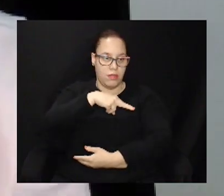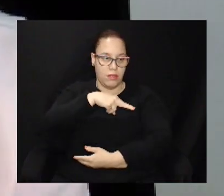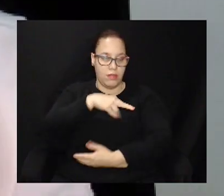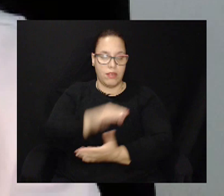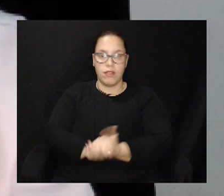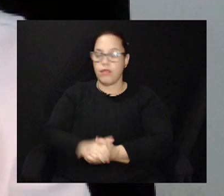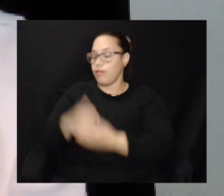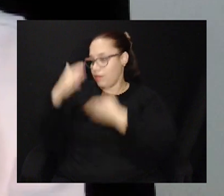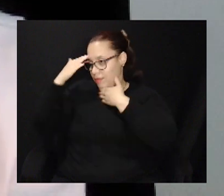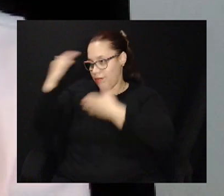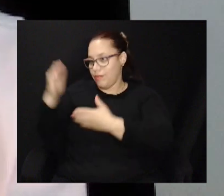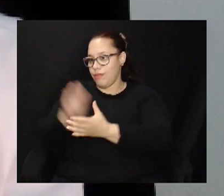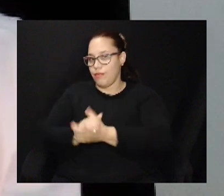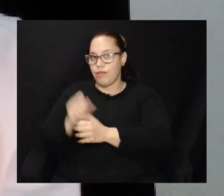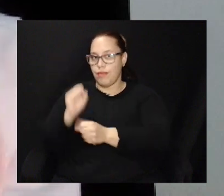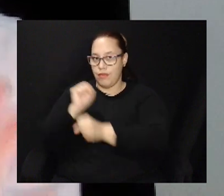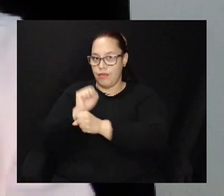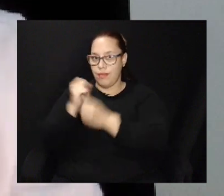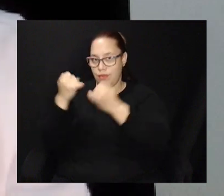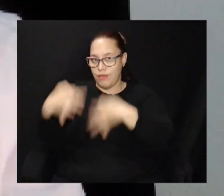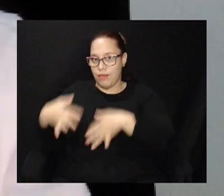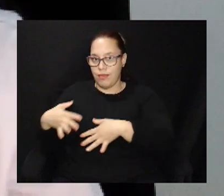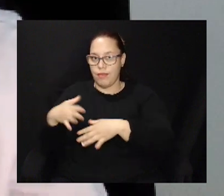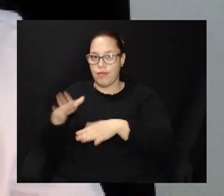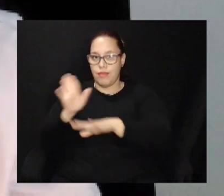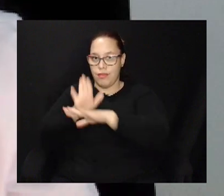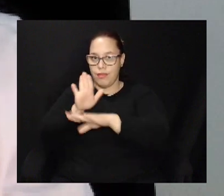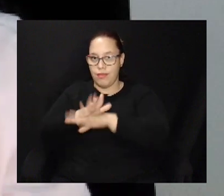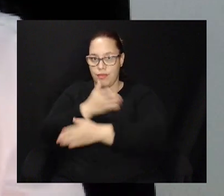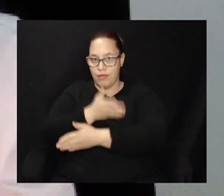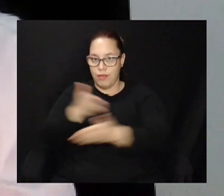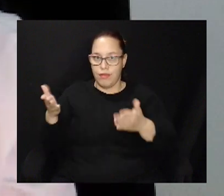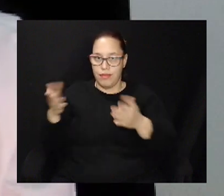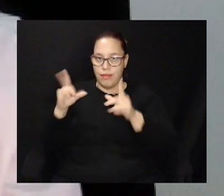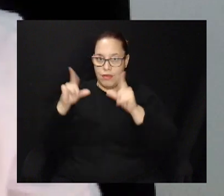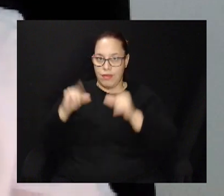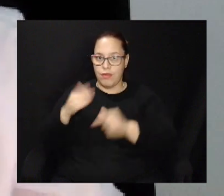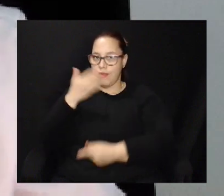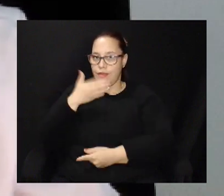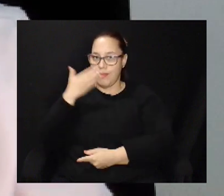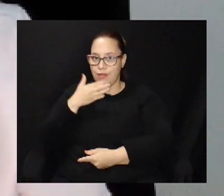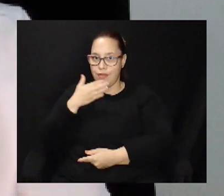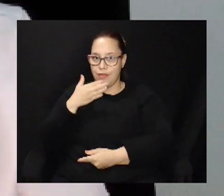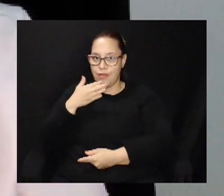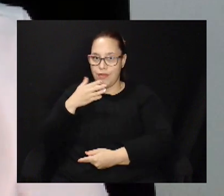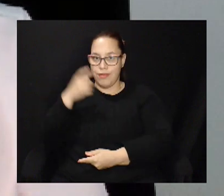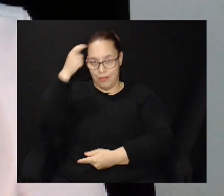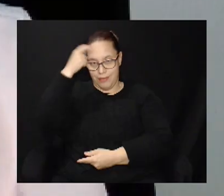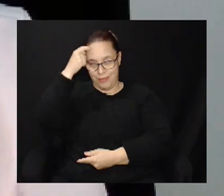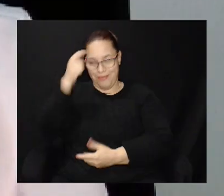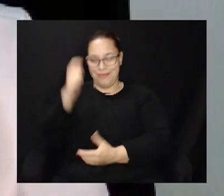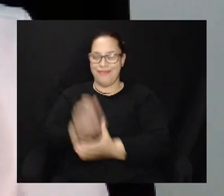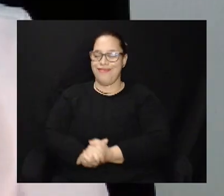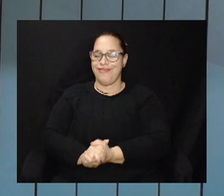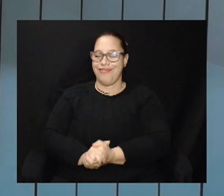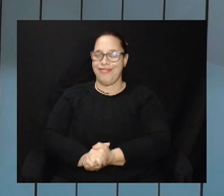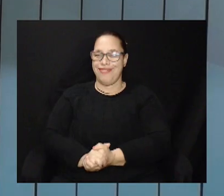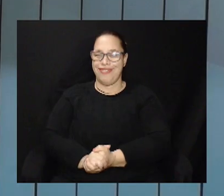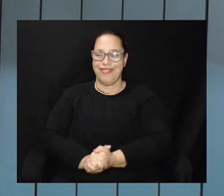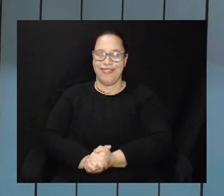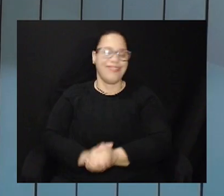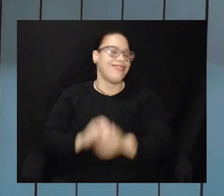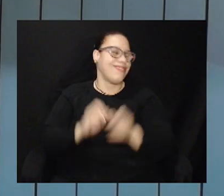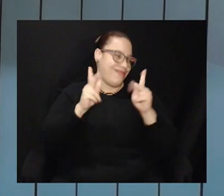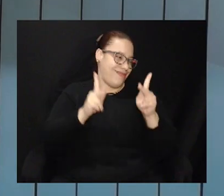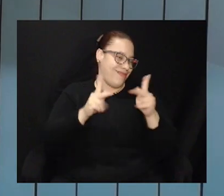Obrigada. Espero que tenha sido esclarecedor e tenha ajudado vocês aí a diminuir esse consumo de açúcar e ficarem mais conscientes. Tá certo, então. Obrigada